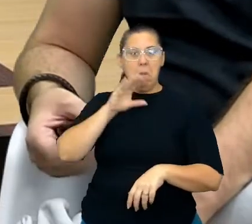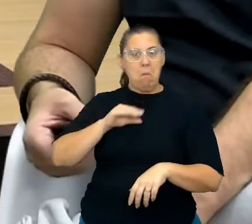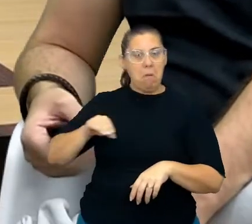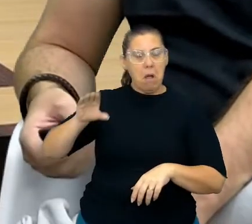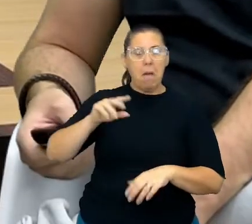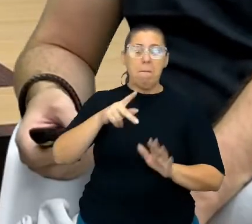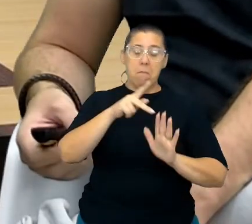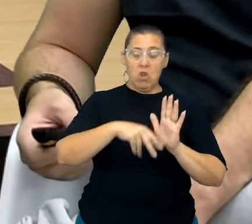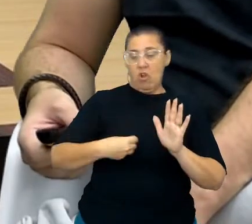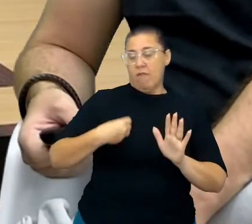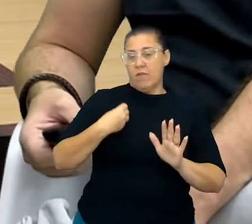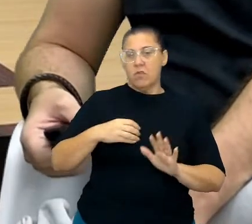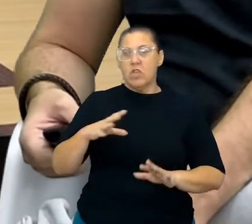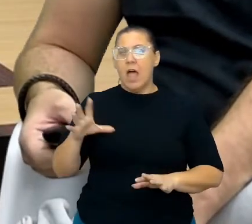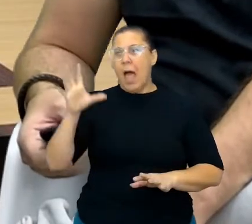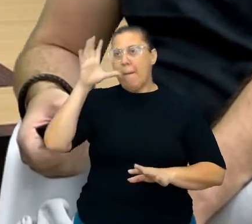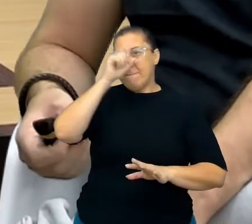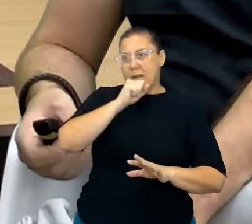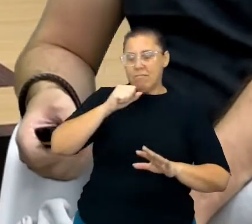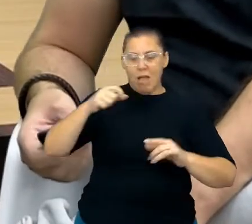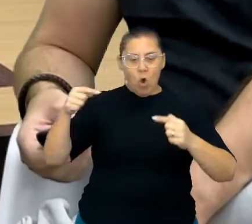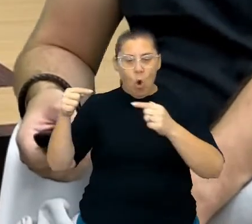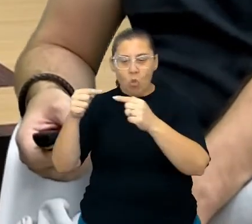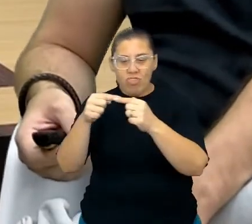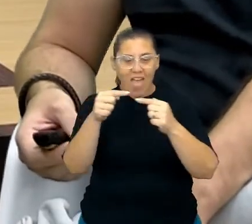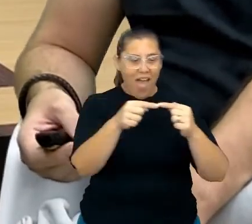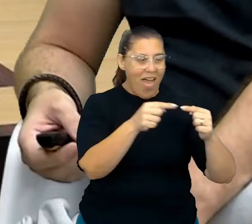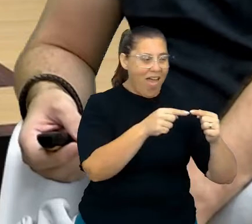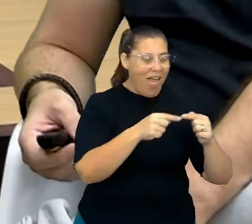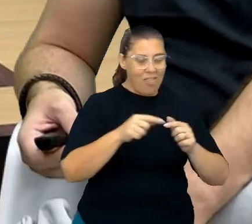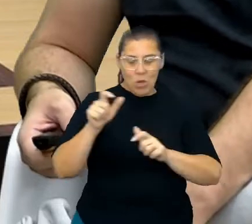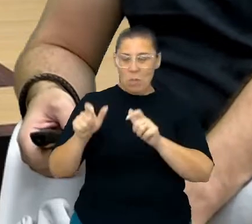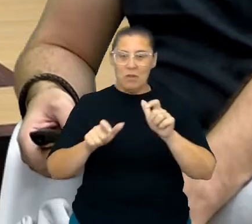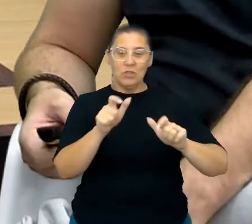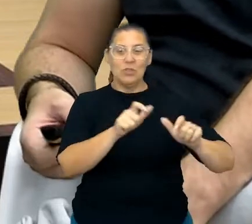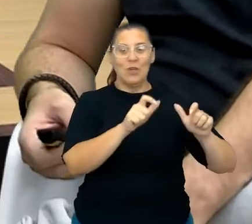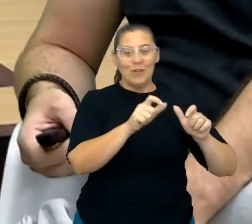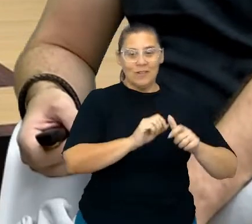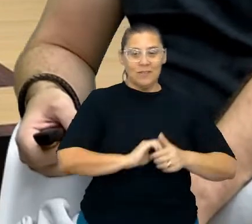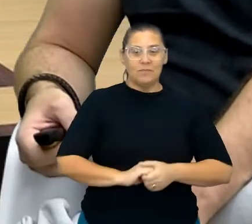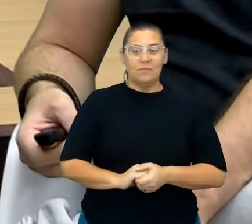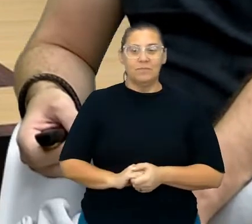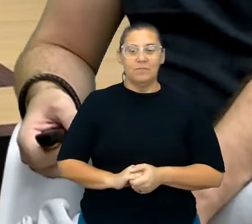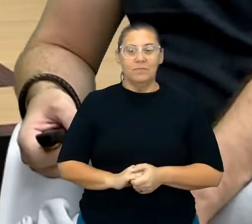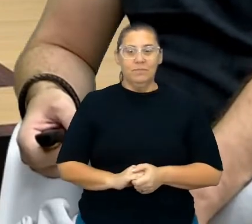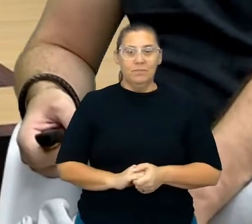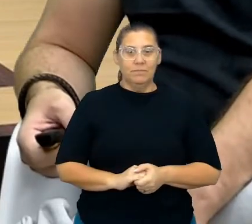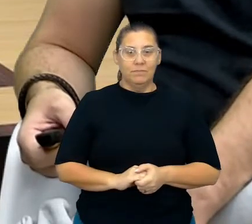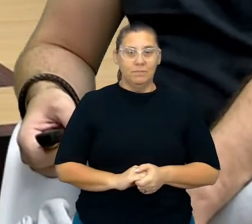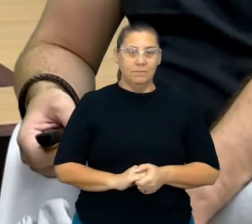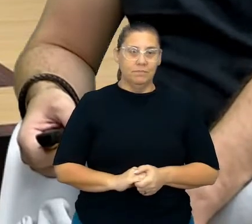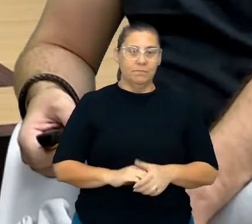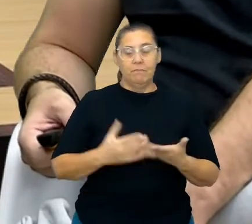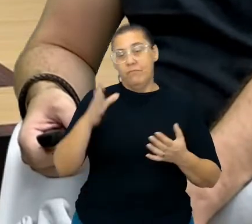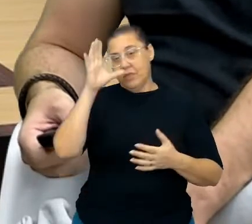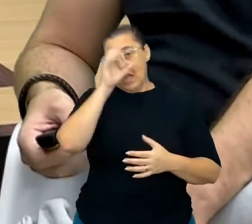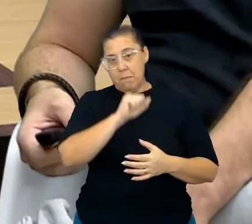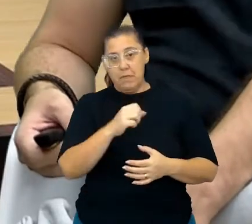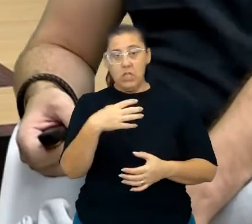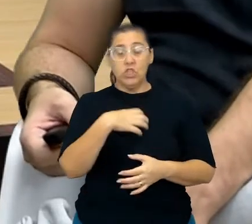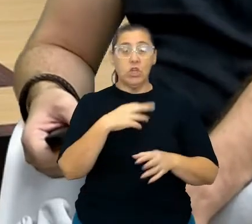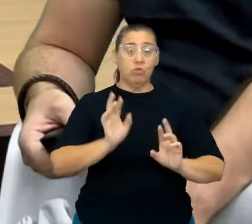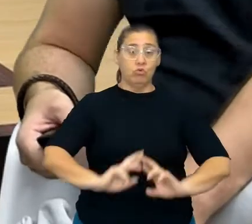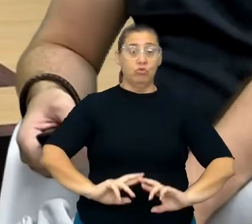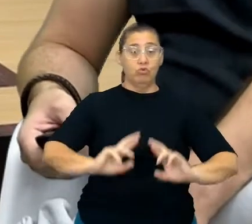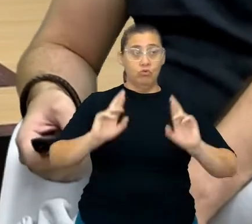é pra gente aprender a socializar melhor. Tipo, a aprender formas